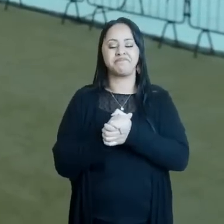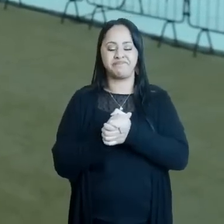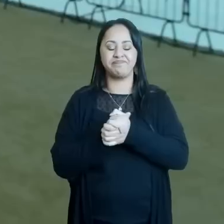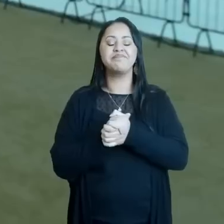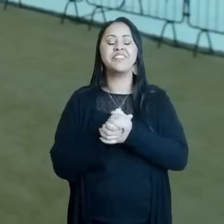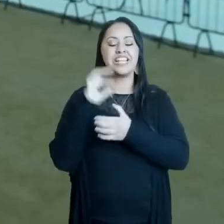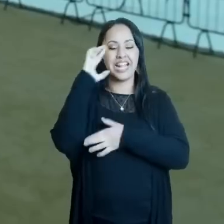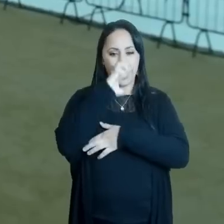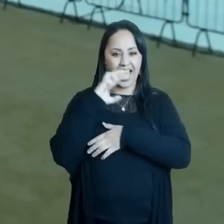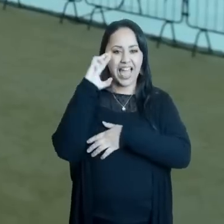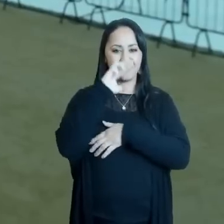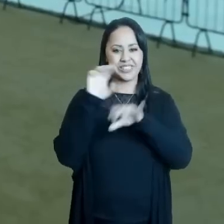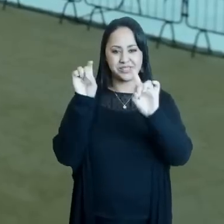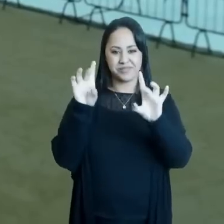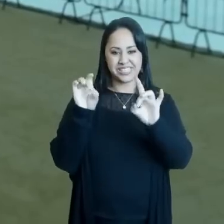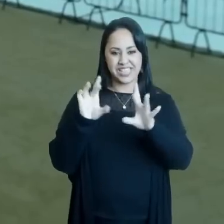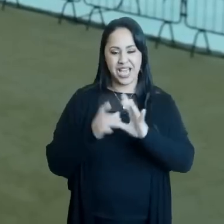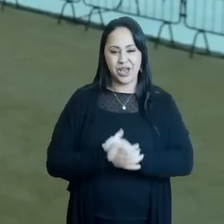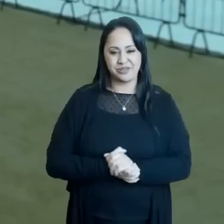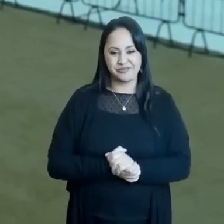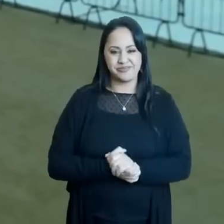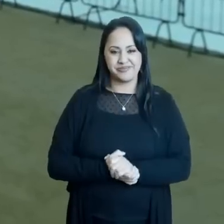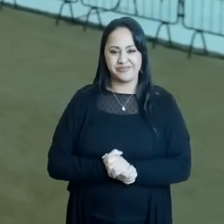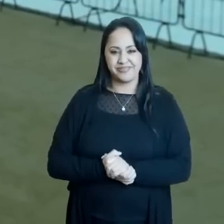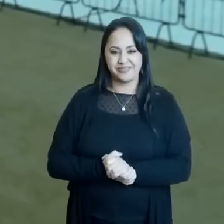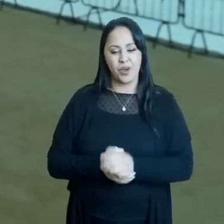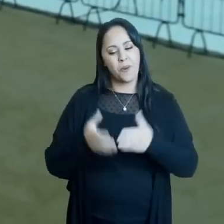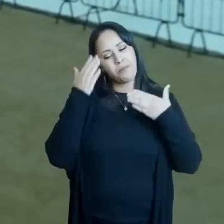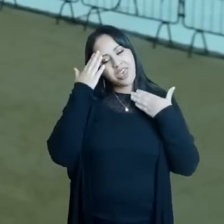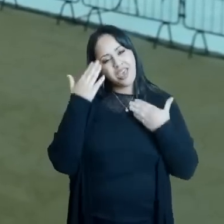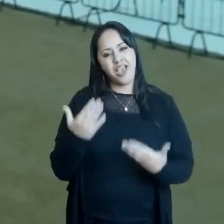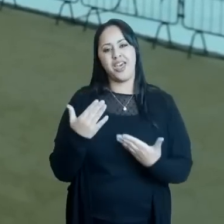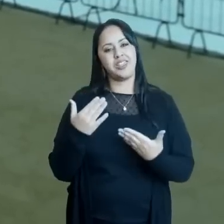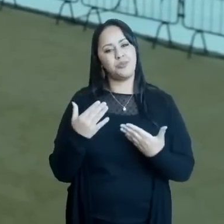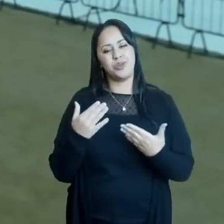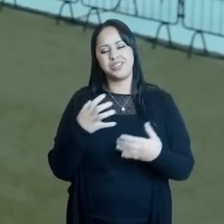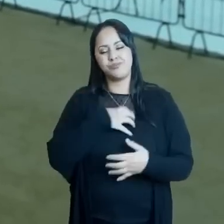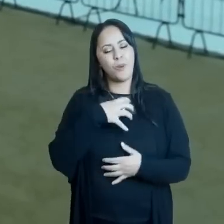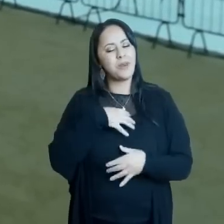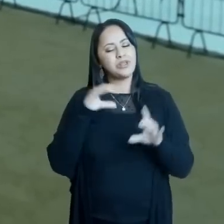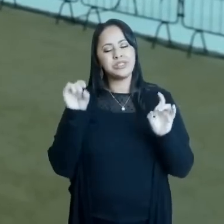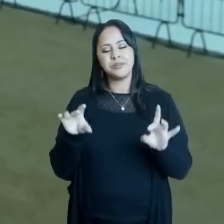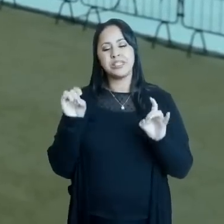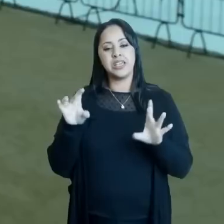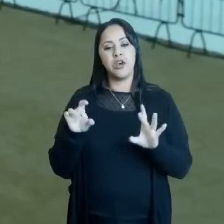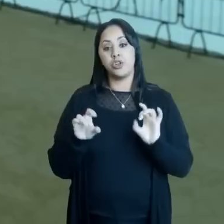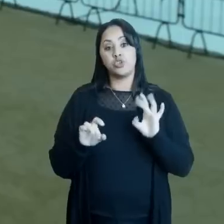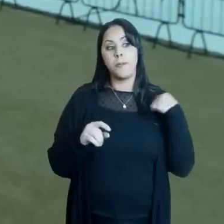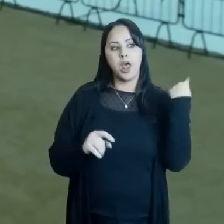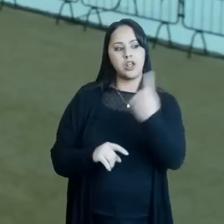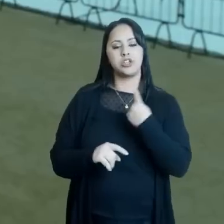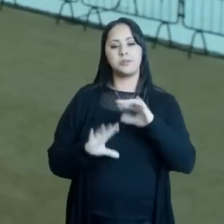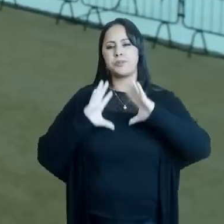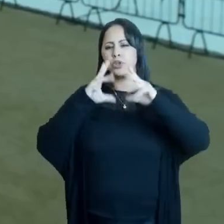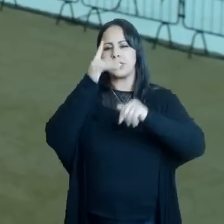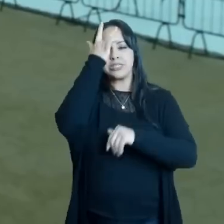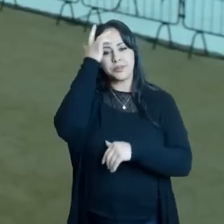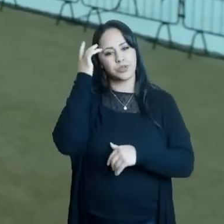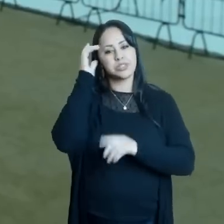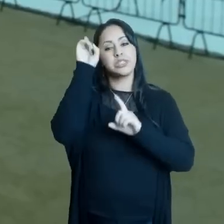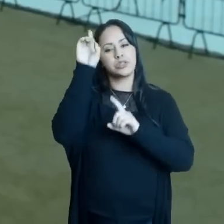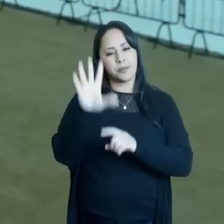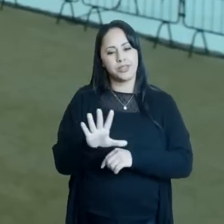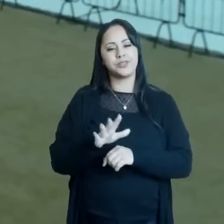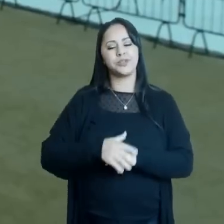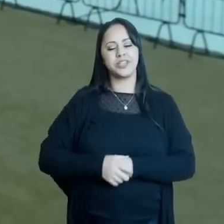tão especial. Obrigada, Cássia, por esse momento tão especial que você tem proporcionado, não só pra gente, mas pra todas as pessoas, viu? Deus